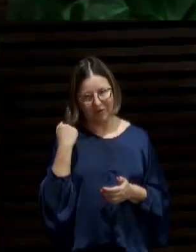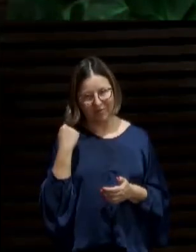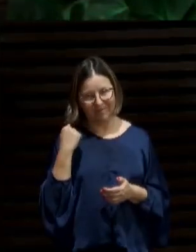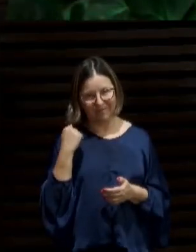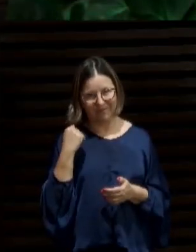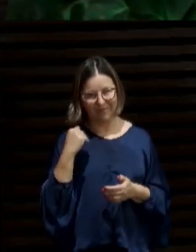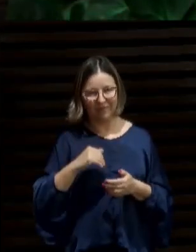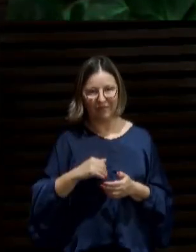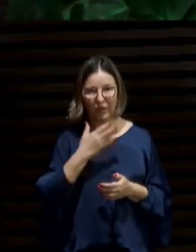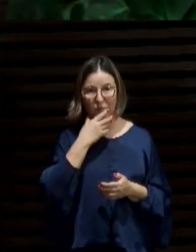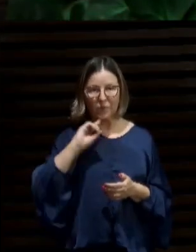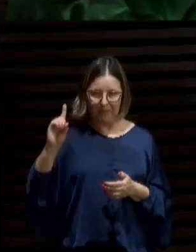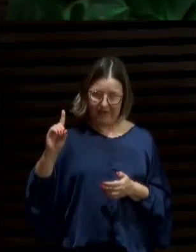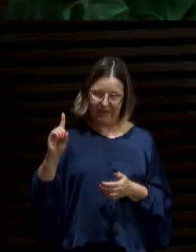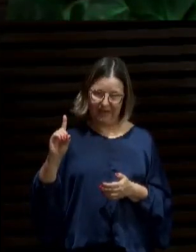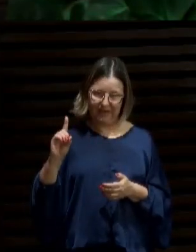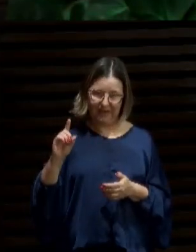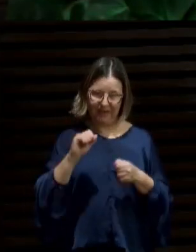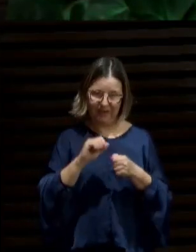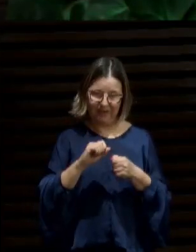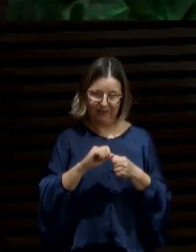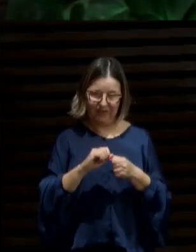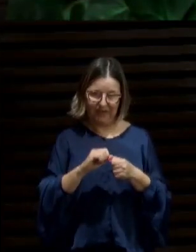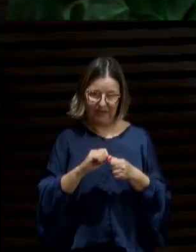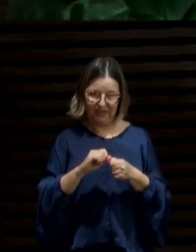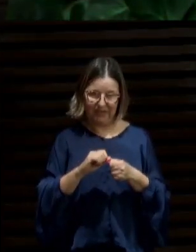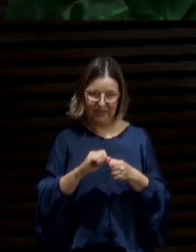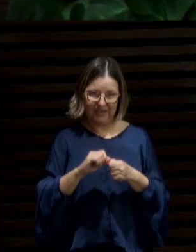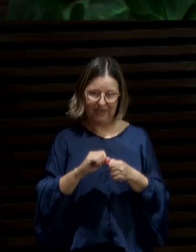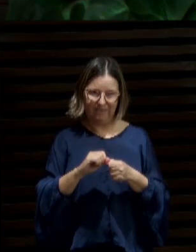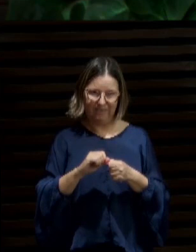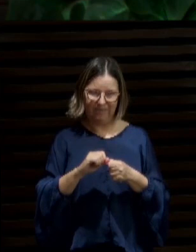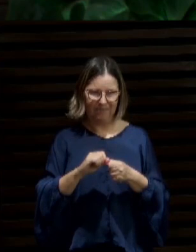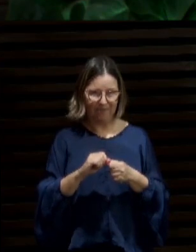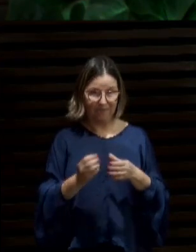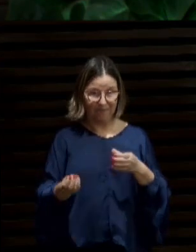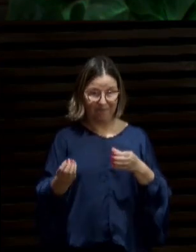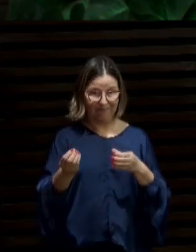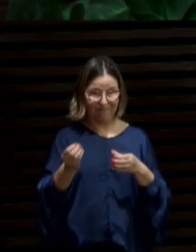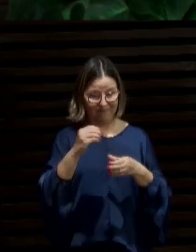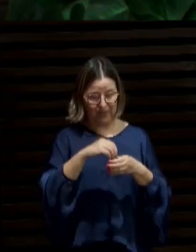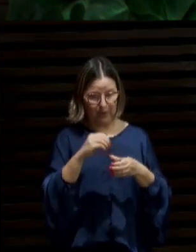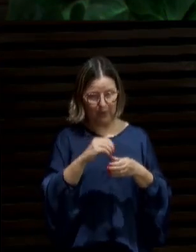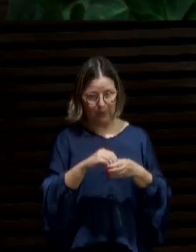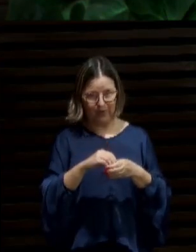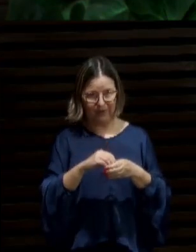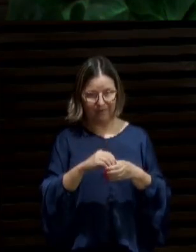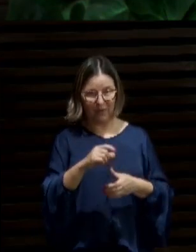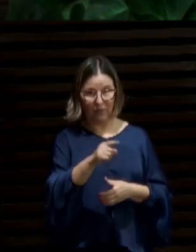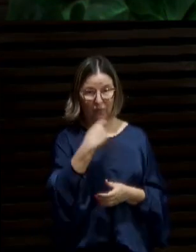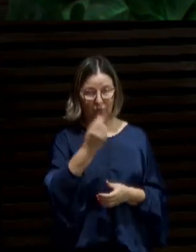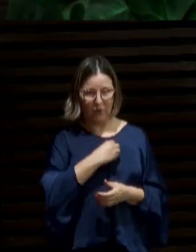O Pai fez cair sobre Ele a iniquidade de nós todos. A